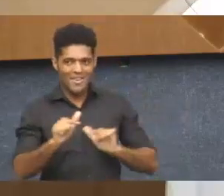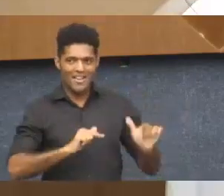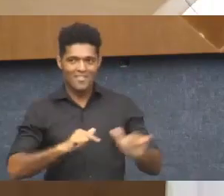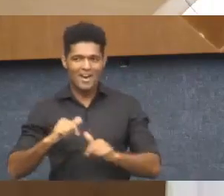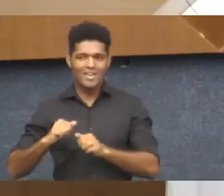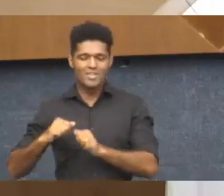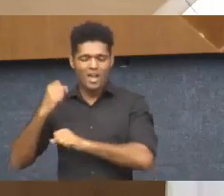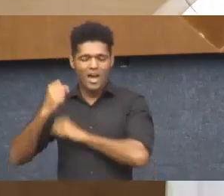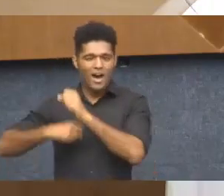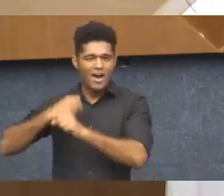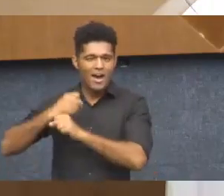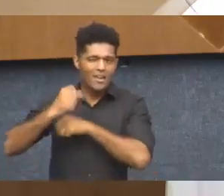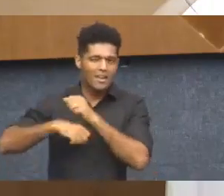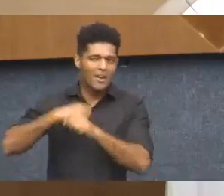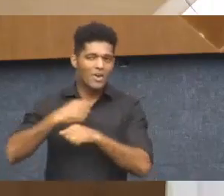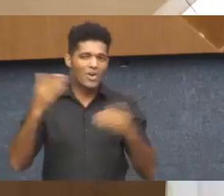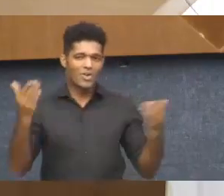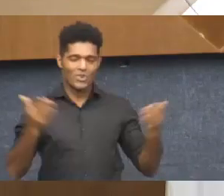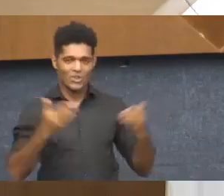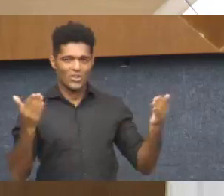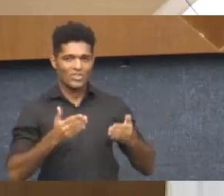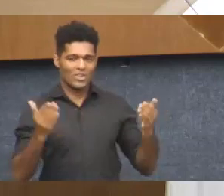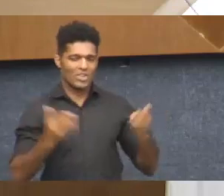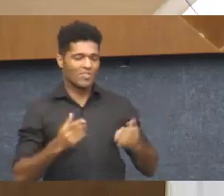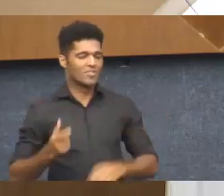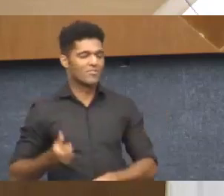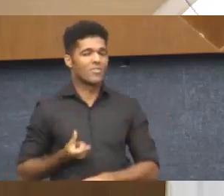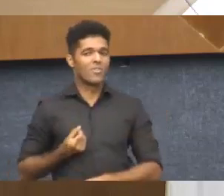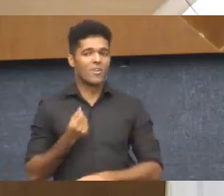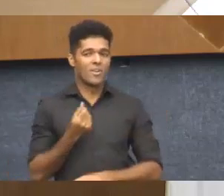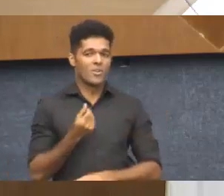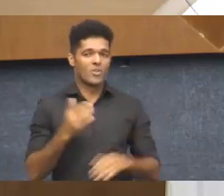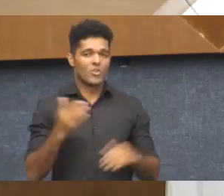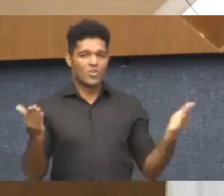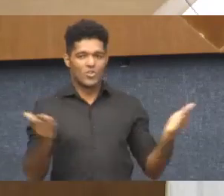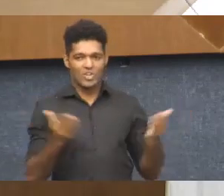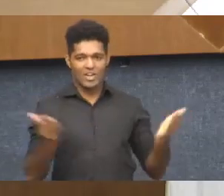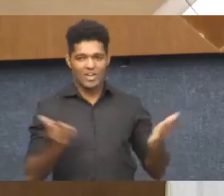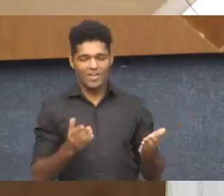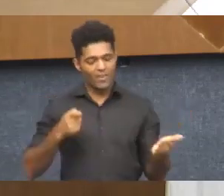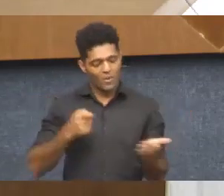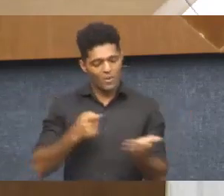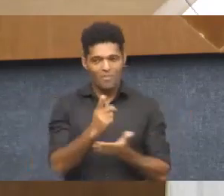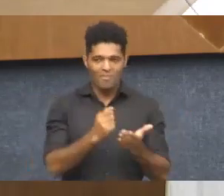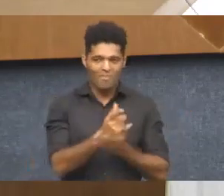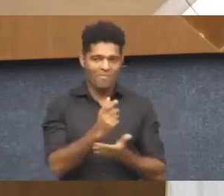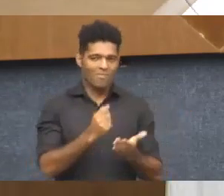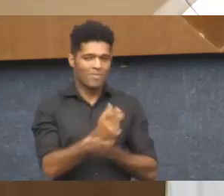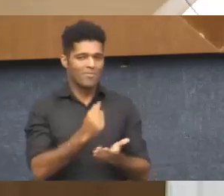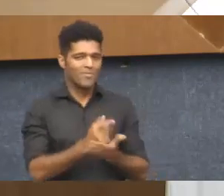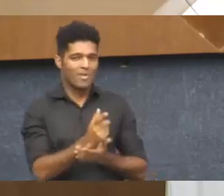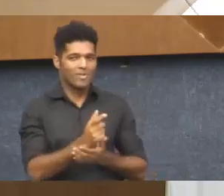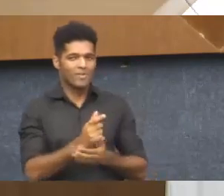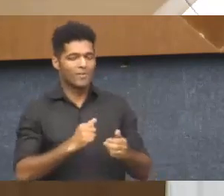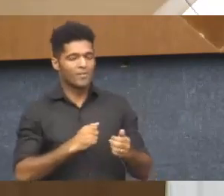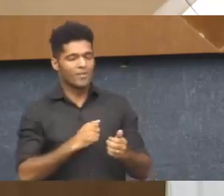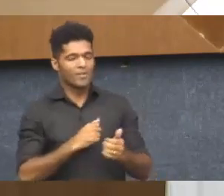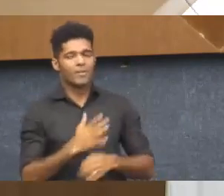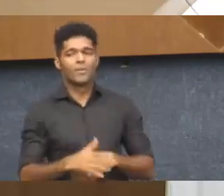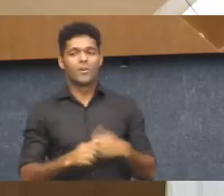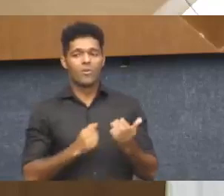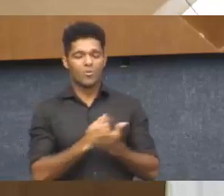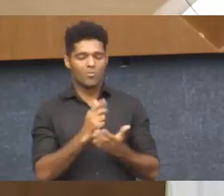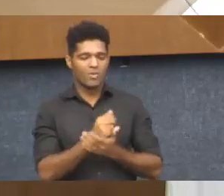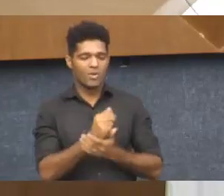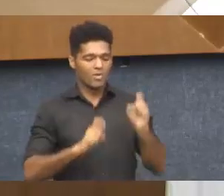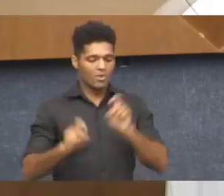Eu já fiz orçamento sem compromisso no centro. Eu já comprei pendrive sem garantia no Shopping Oi. E, quando eu cheguei em casa, eu entendi porque não